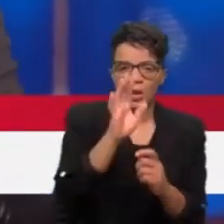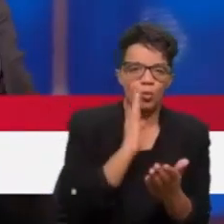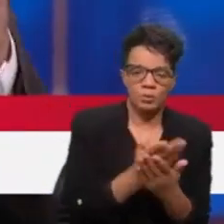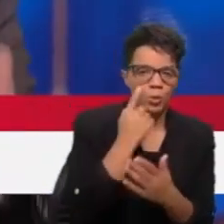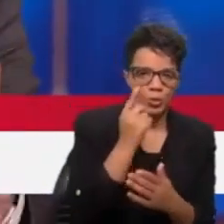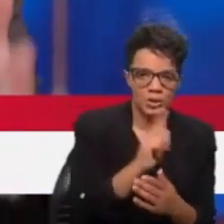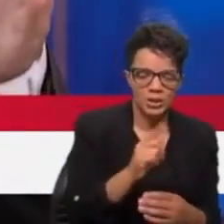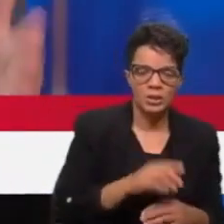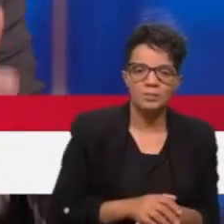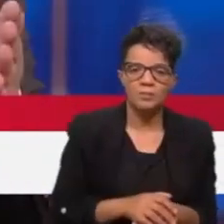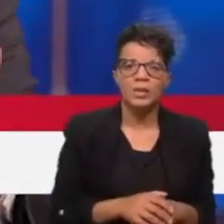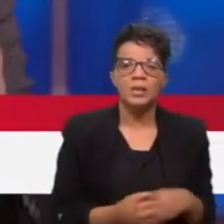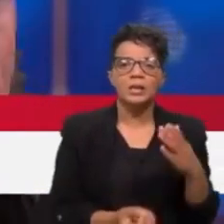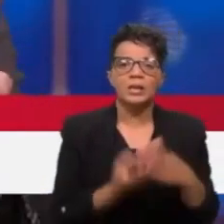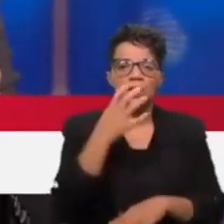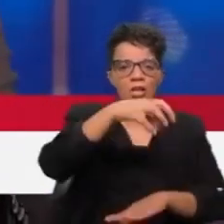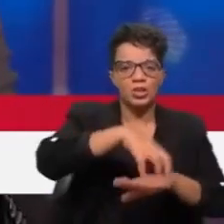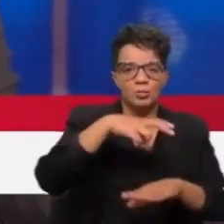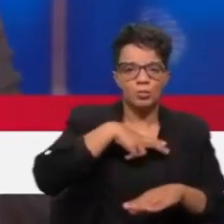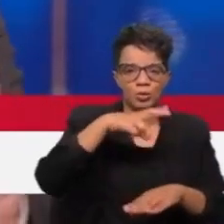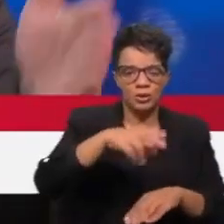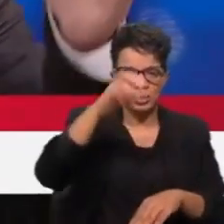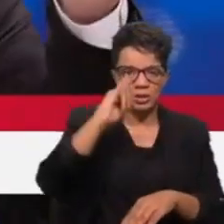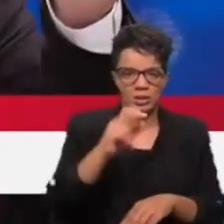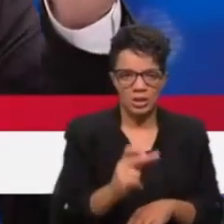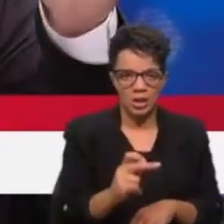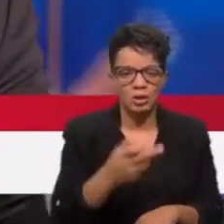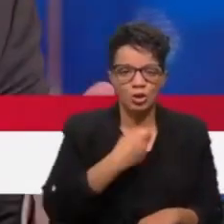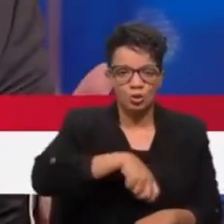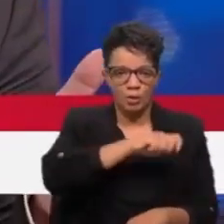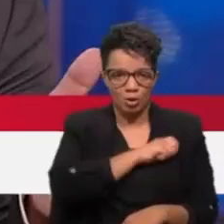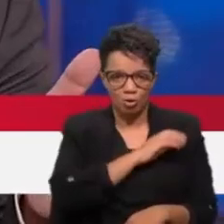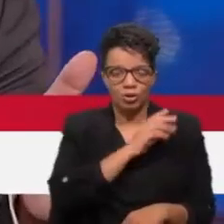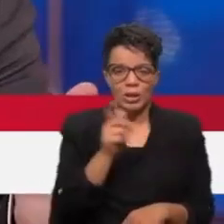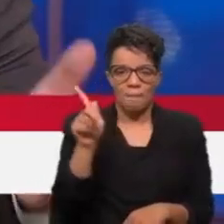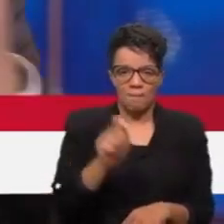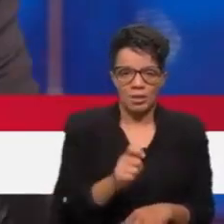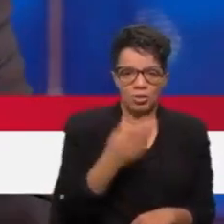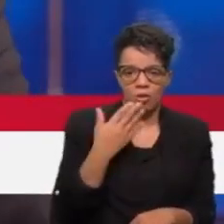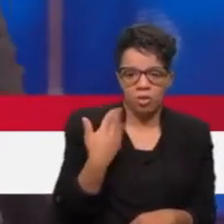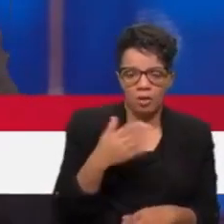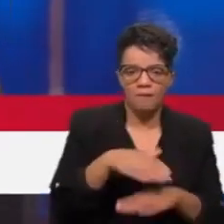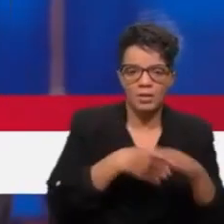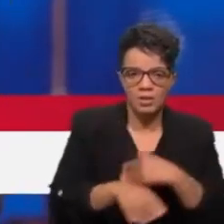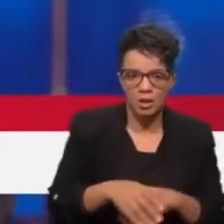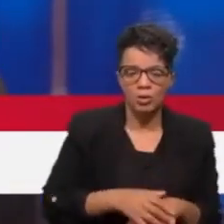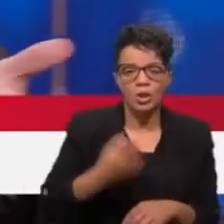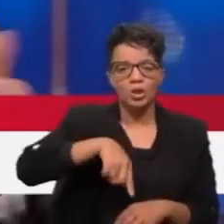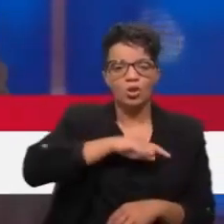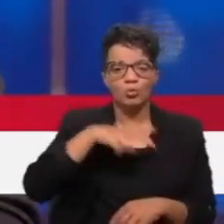conhecida criar uma agência Portuguesa de Inteligência Artificial os espanhóis fizeram em poucos meses na corunha porque é que não fazemos em Portugal em Braga por exemplo